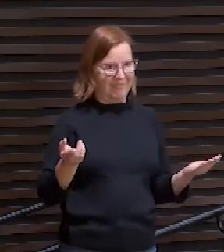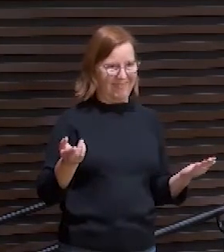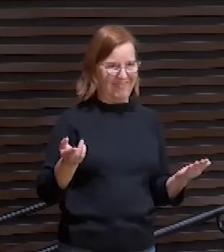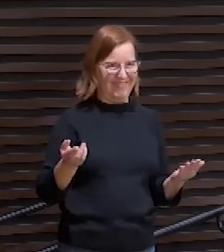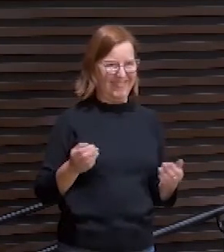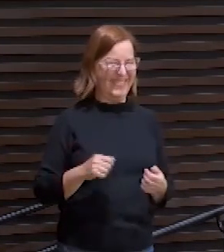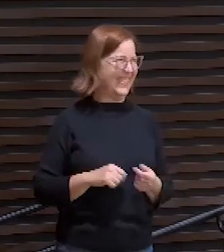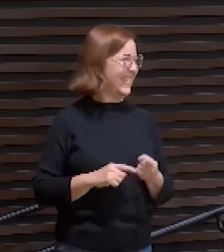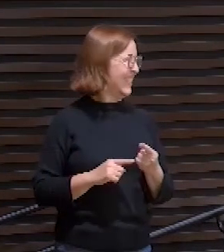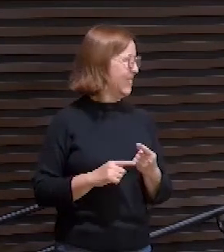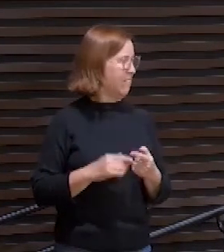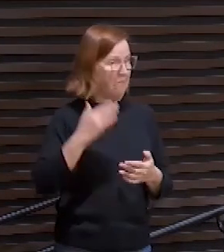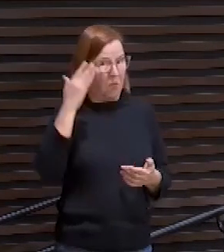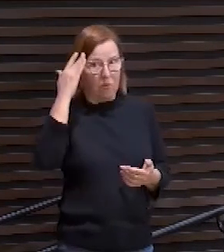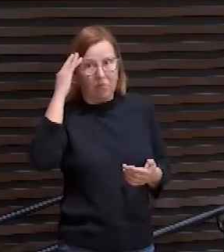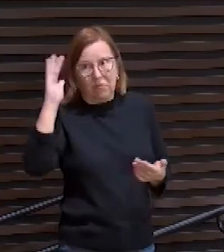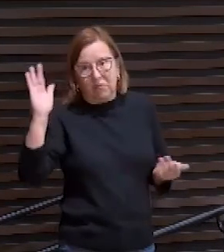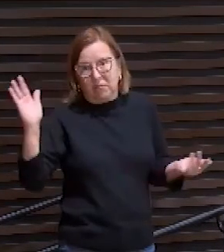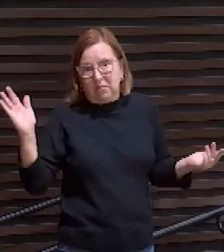Não sei.